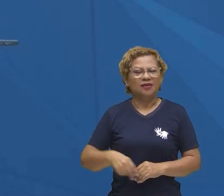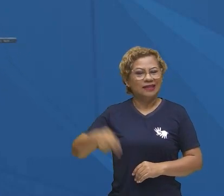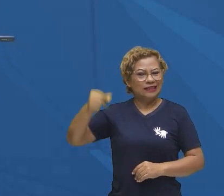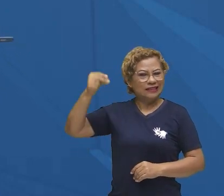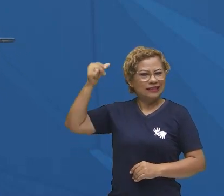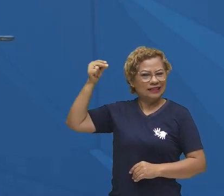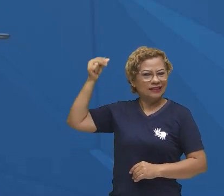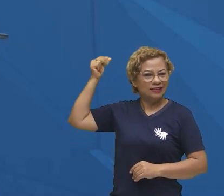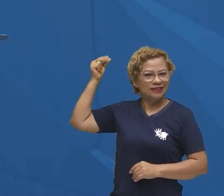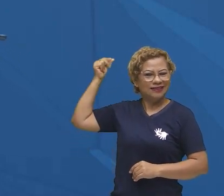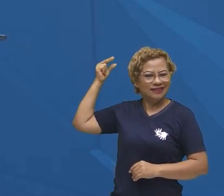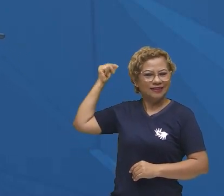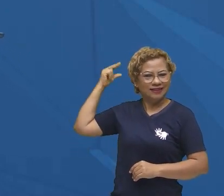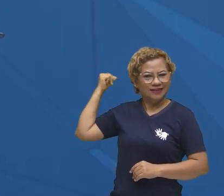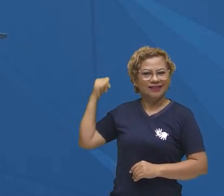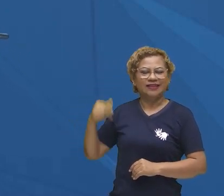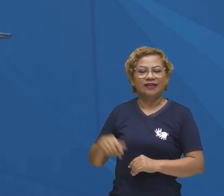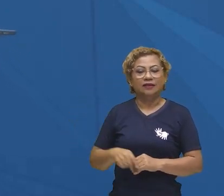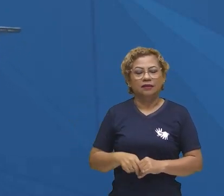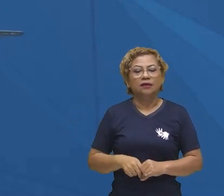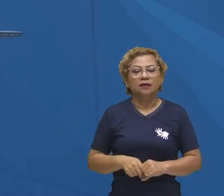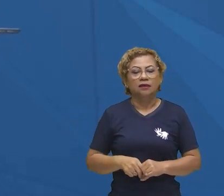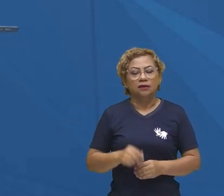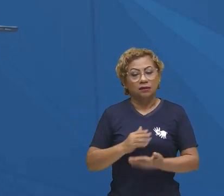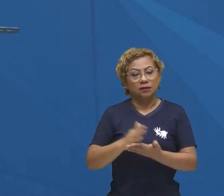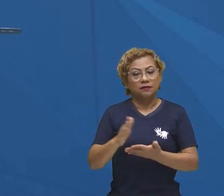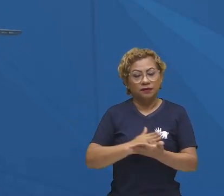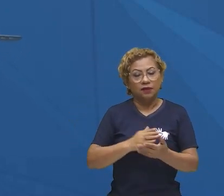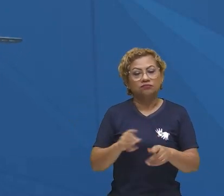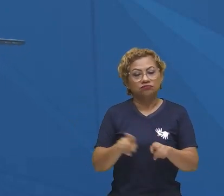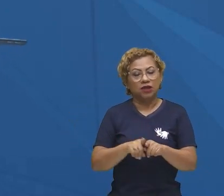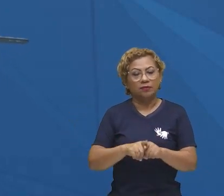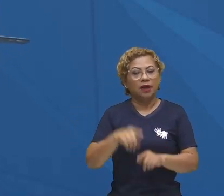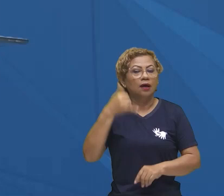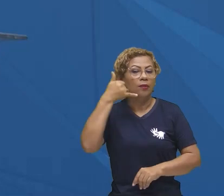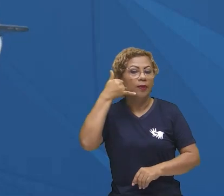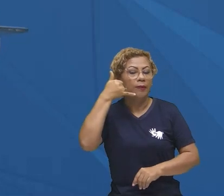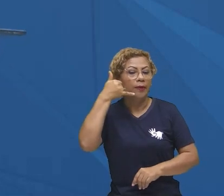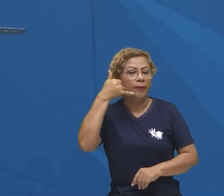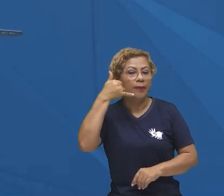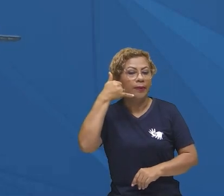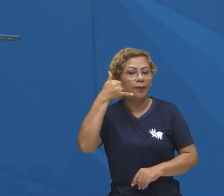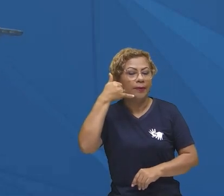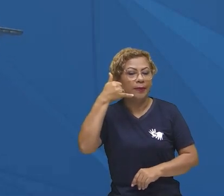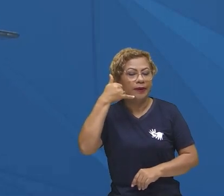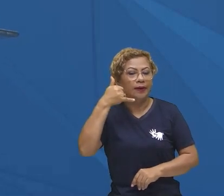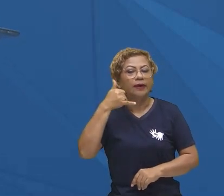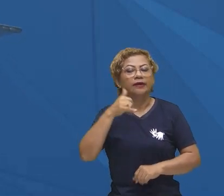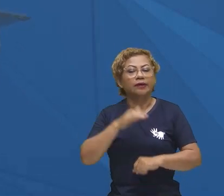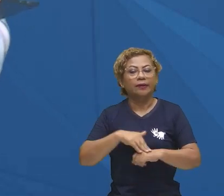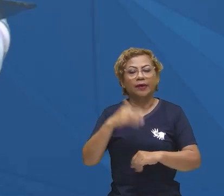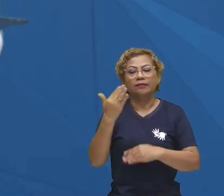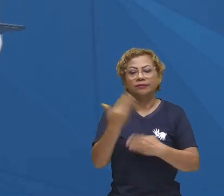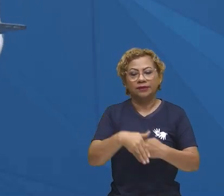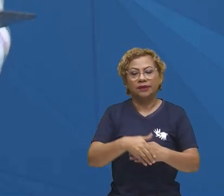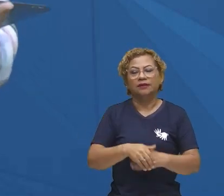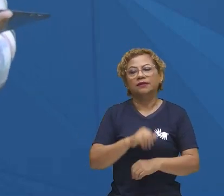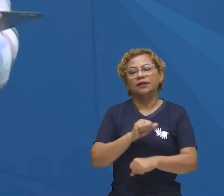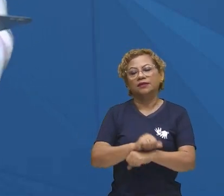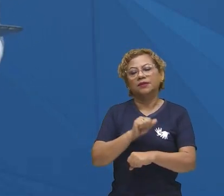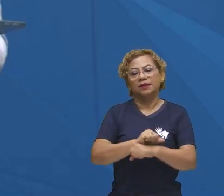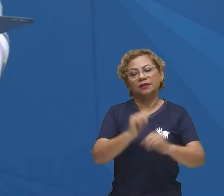de veículos, ou então fazia ligação e esperava, né, que esse motorista chegasse na minha